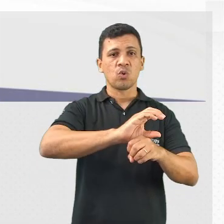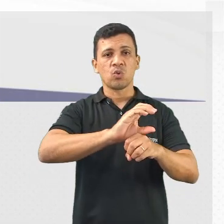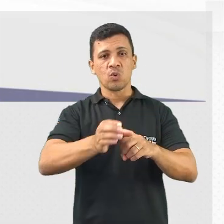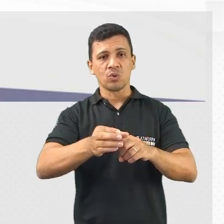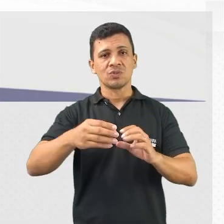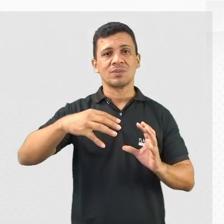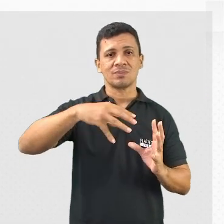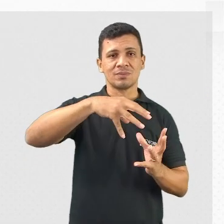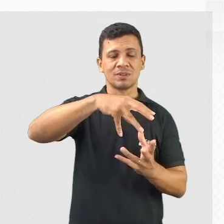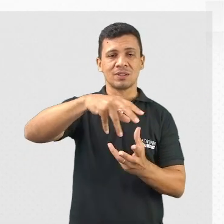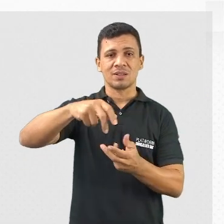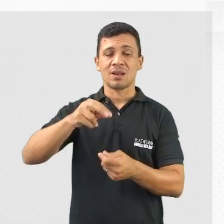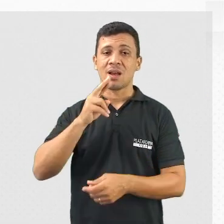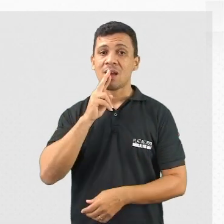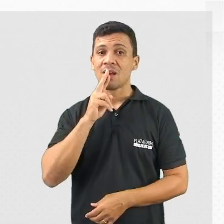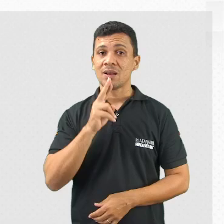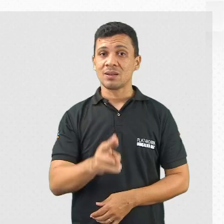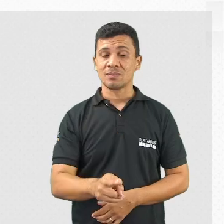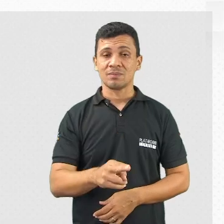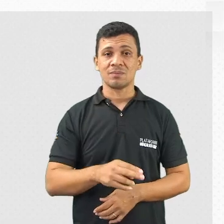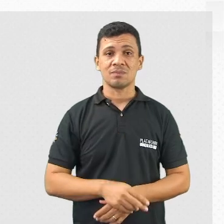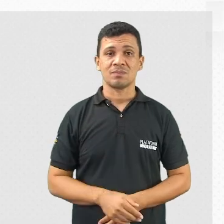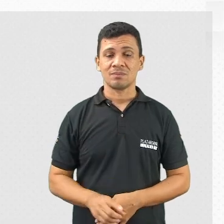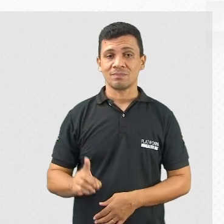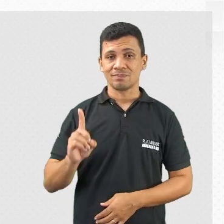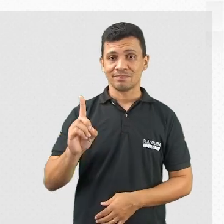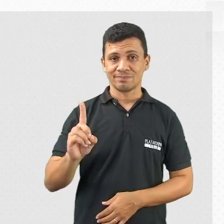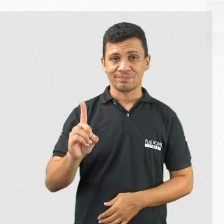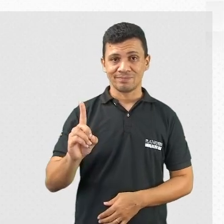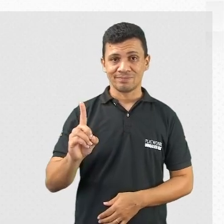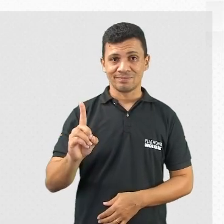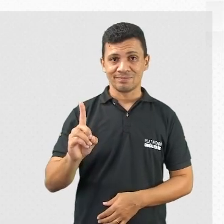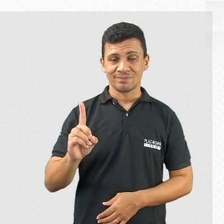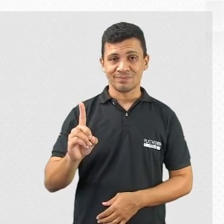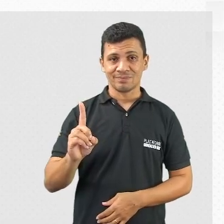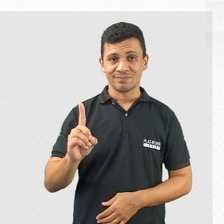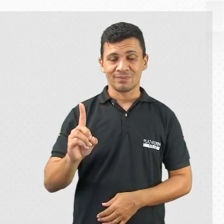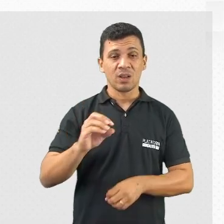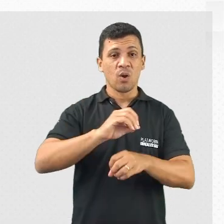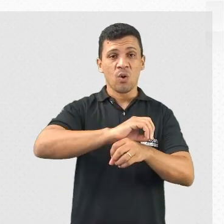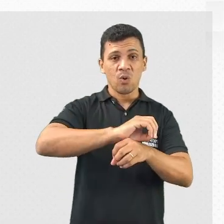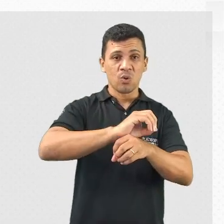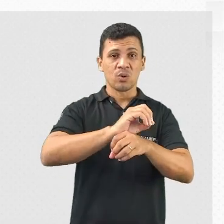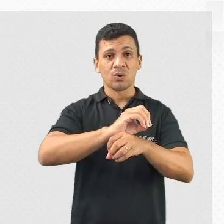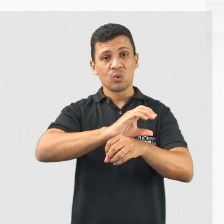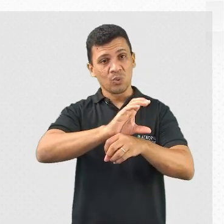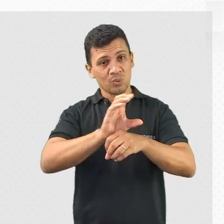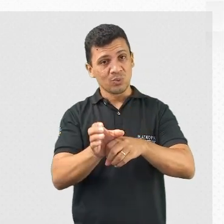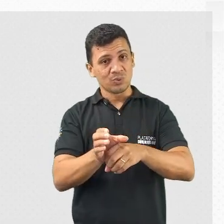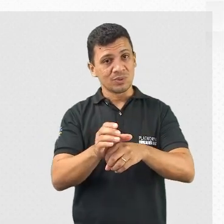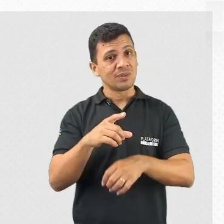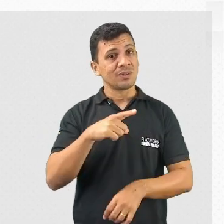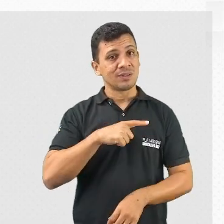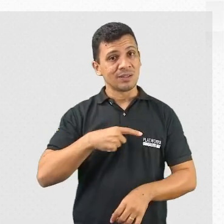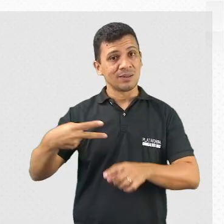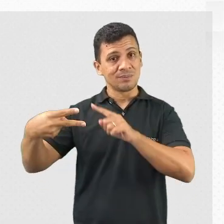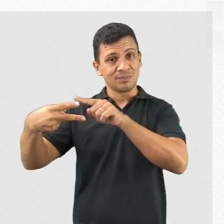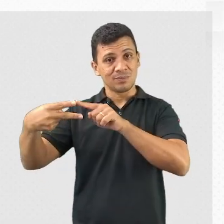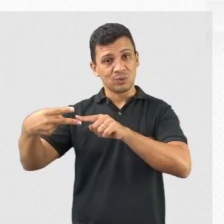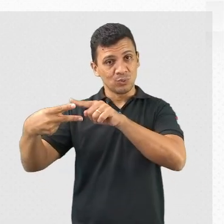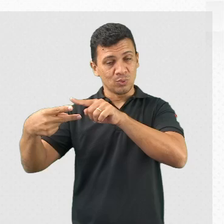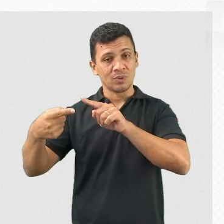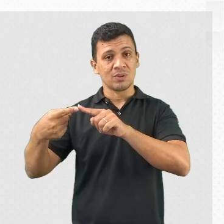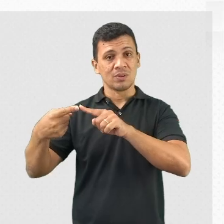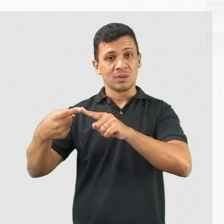terrestre. Então, nosso gabarito aqui, ó, é a letra D, né não? Crosta terrestre, que é inclusive dividida em duas camadas.